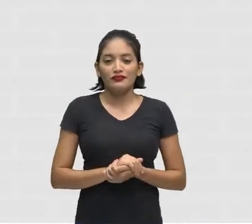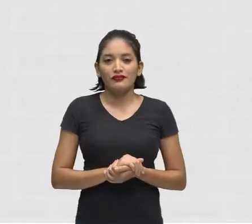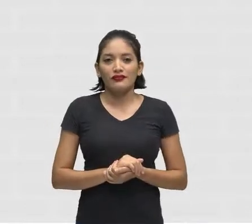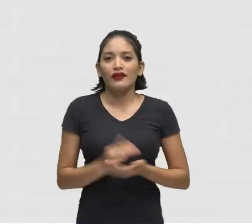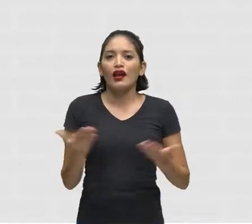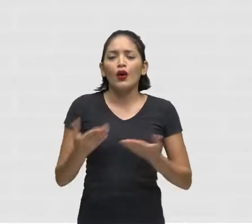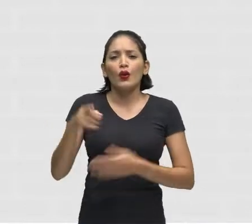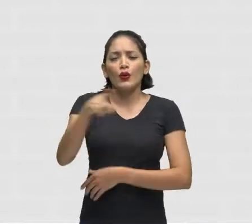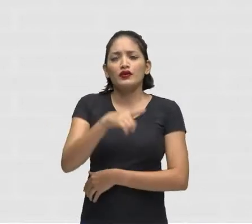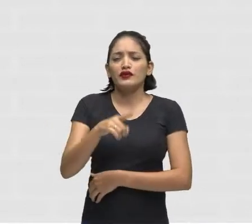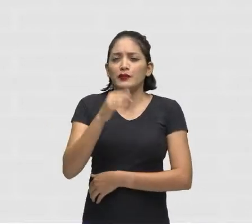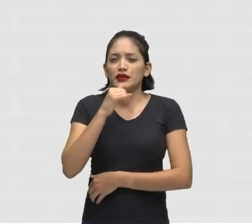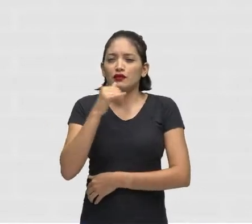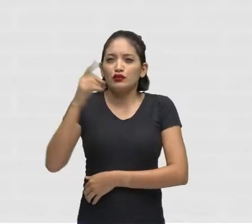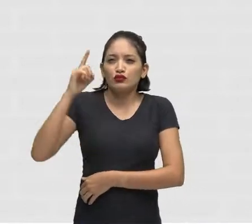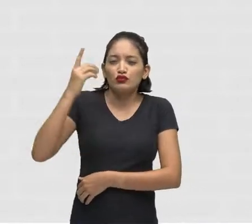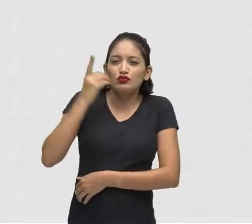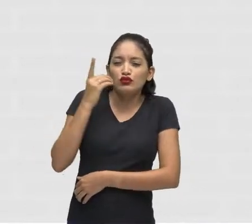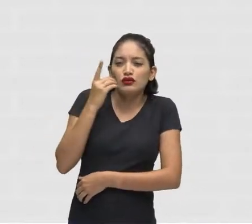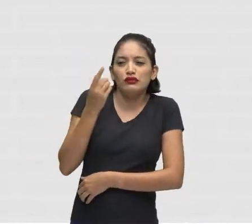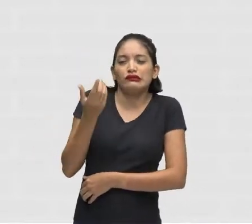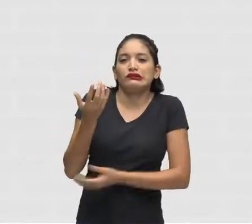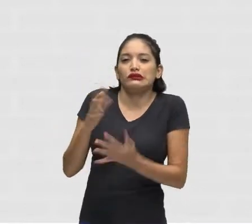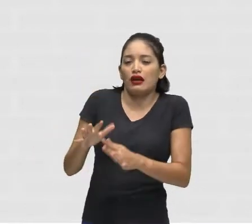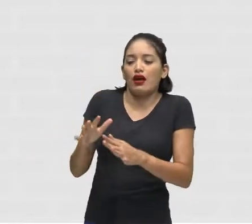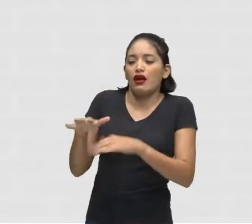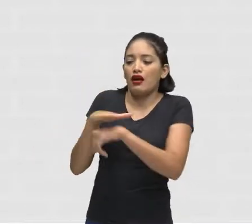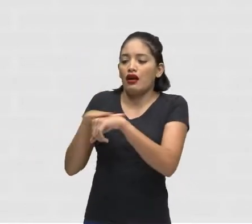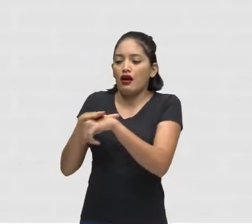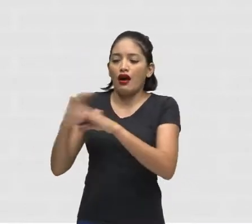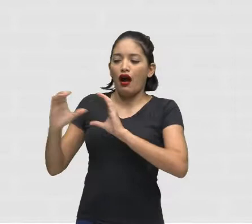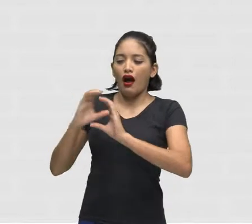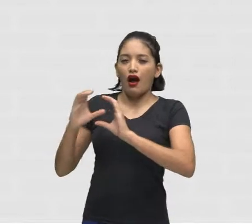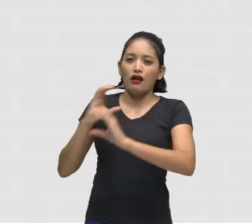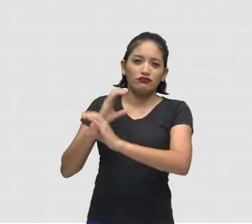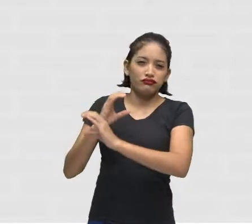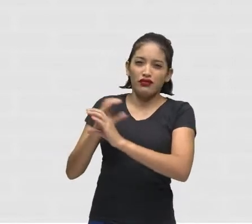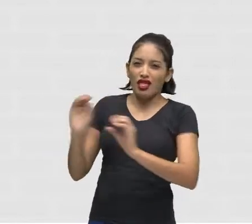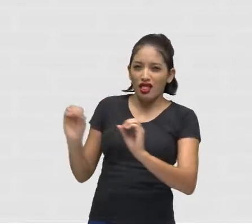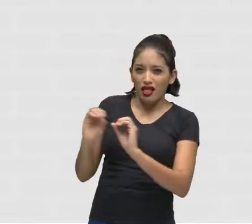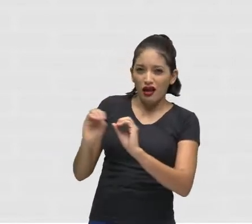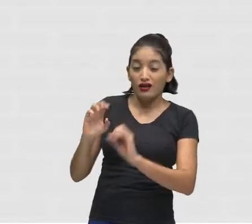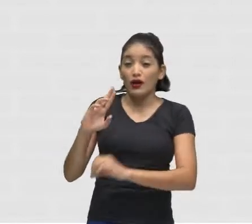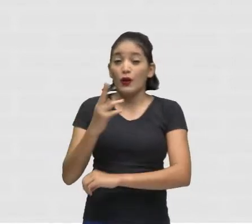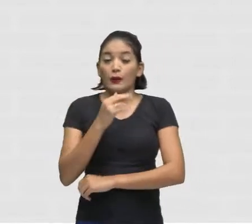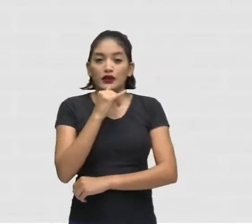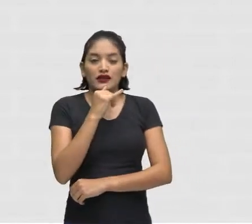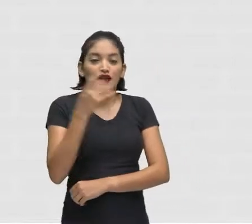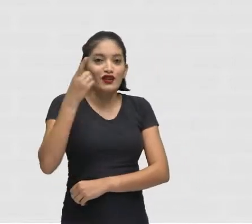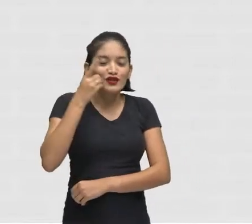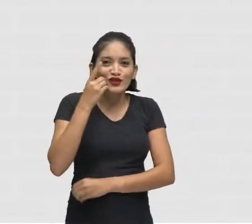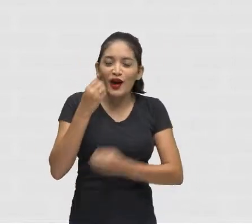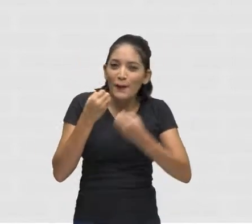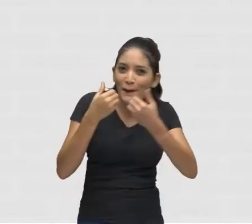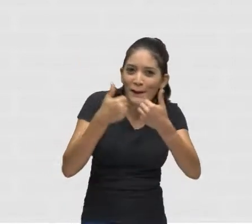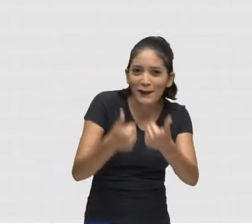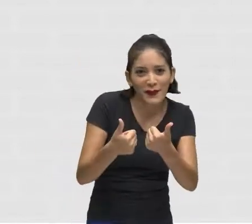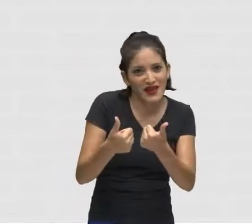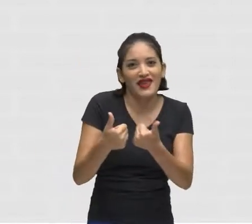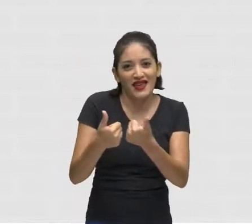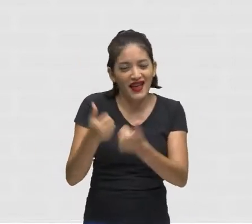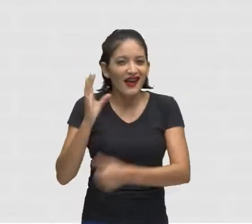estão naquele dia que não quer falar, não quer se comunicar, ou está no dia que está tudo beleza, está